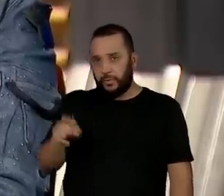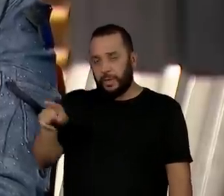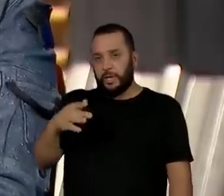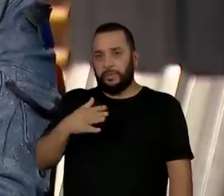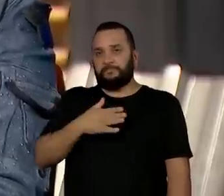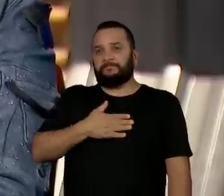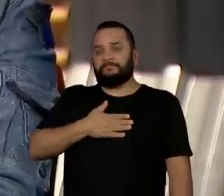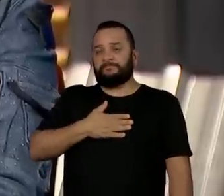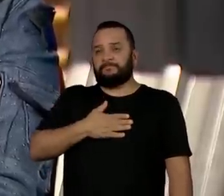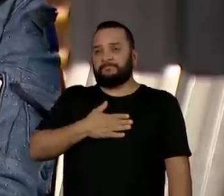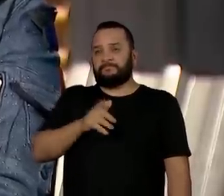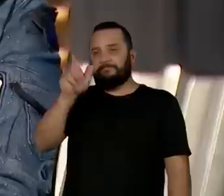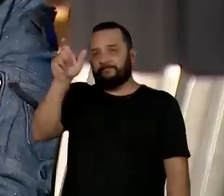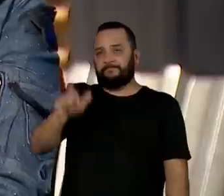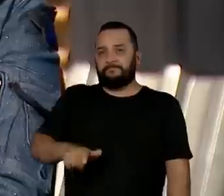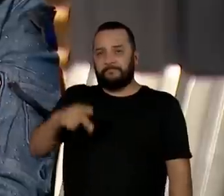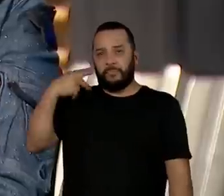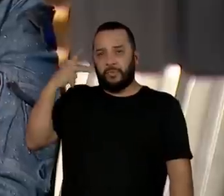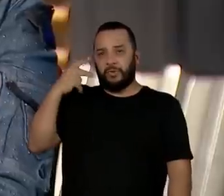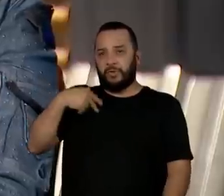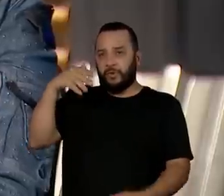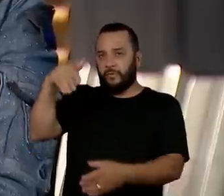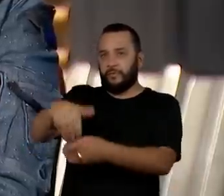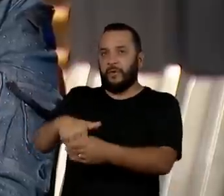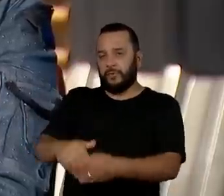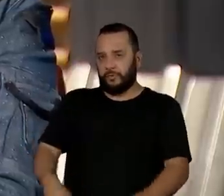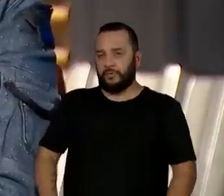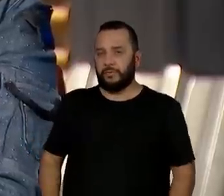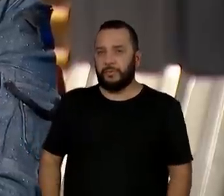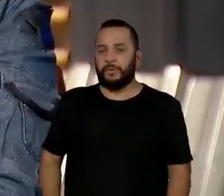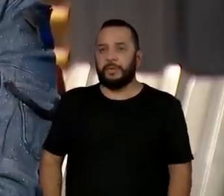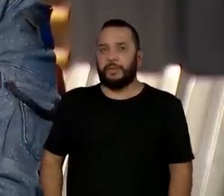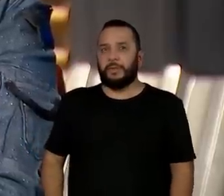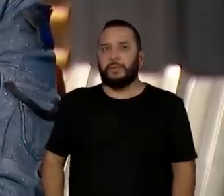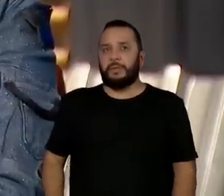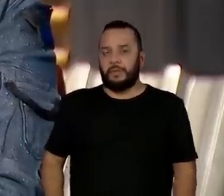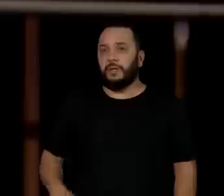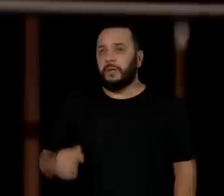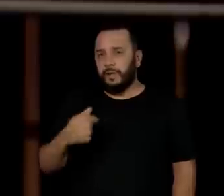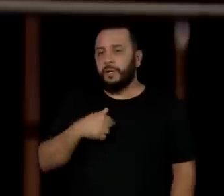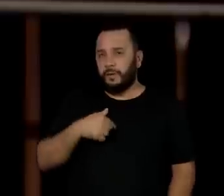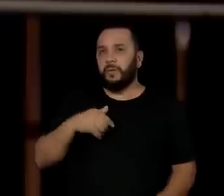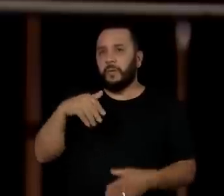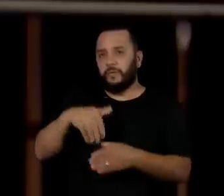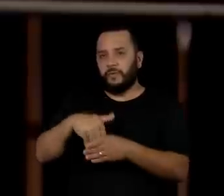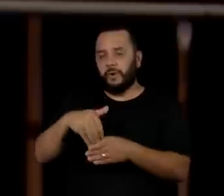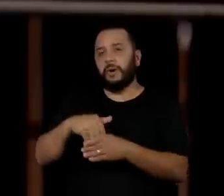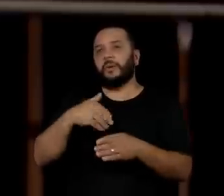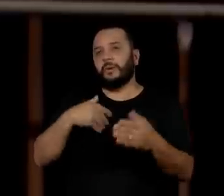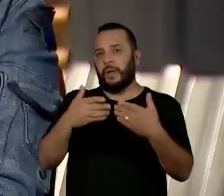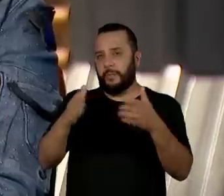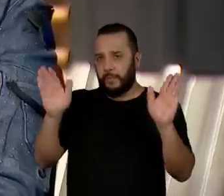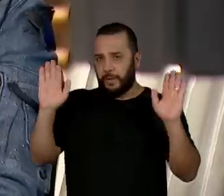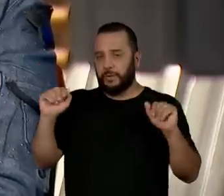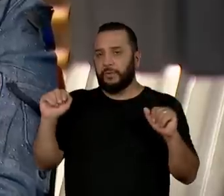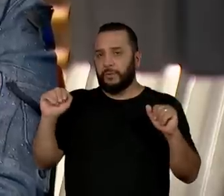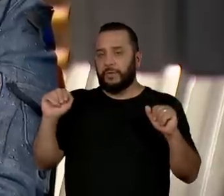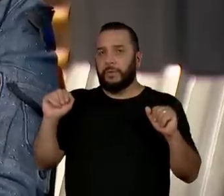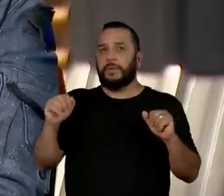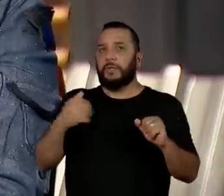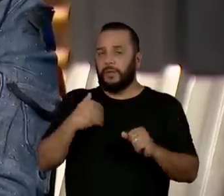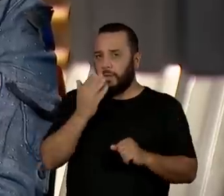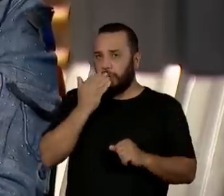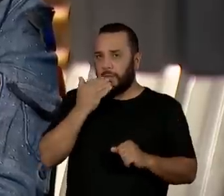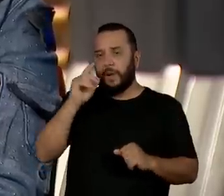política eu faço meu voto então eu declaro meus votos críticos abertamente e comer